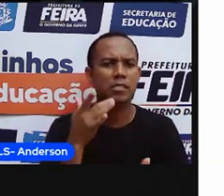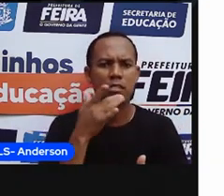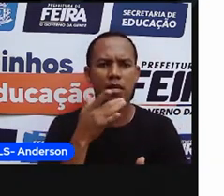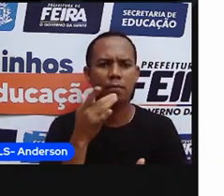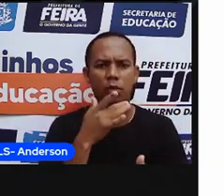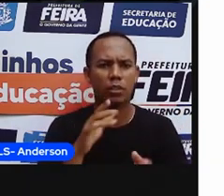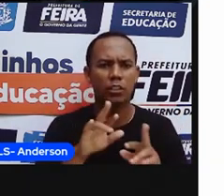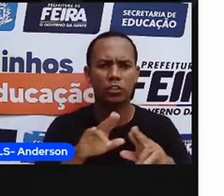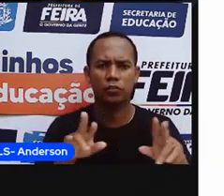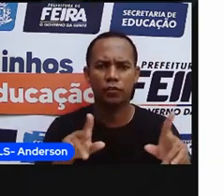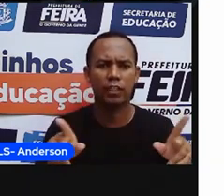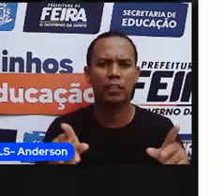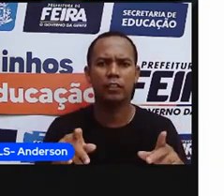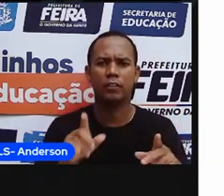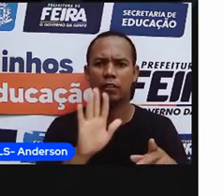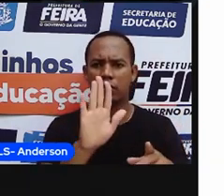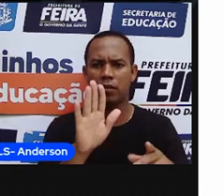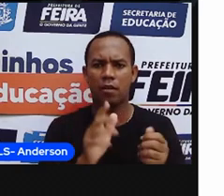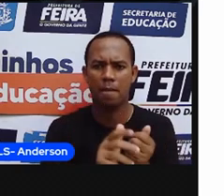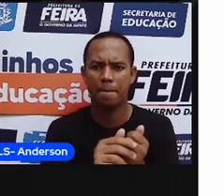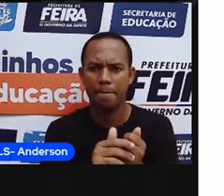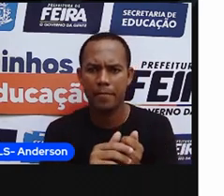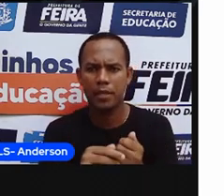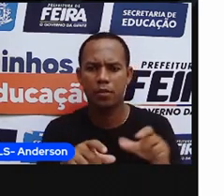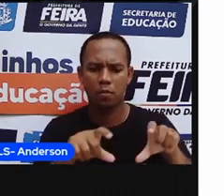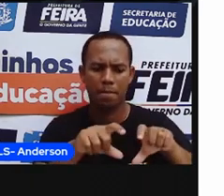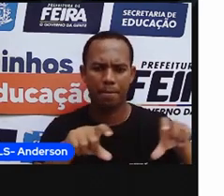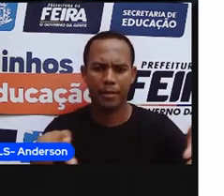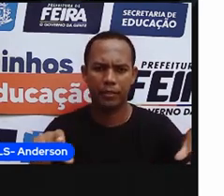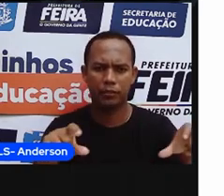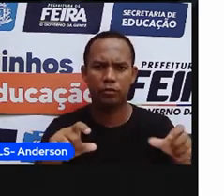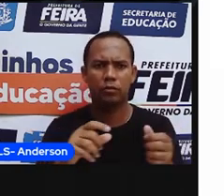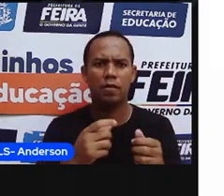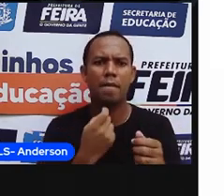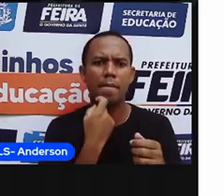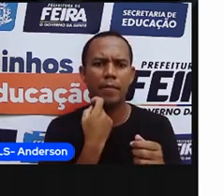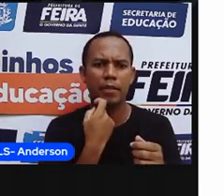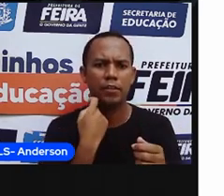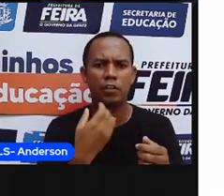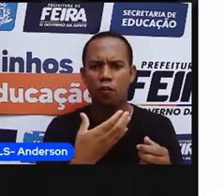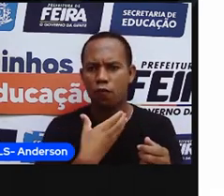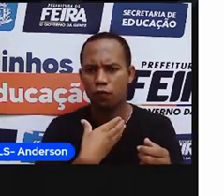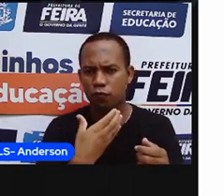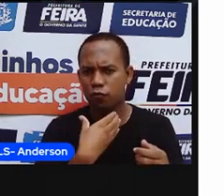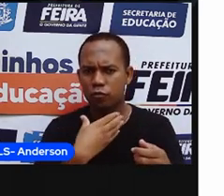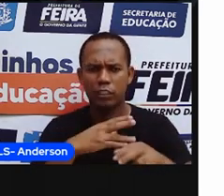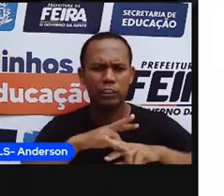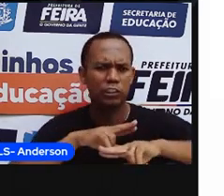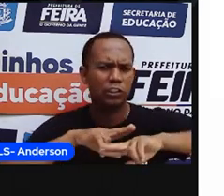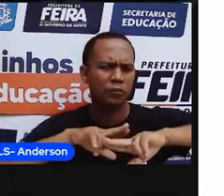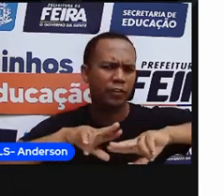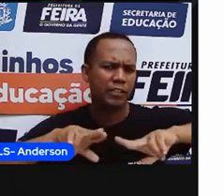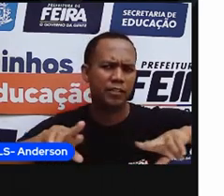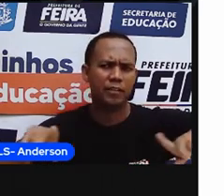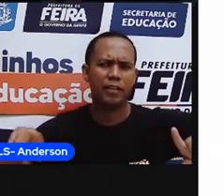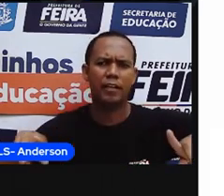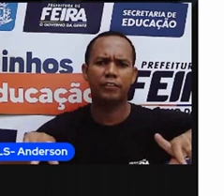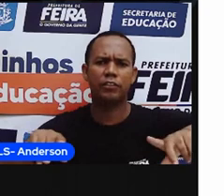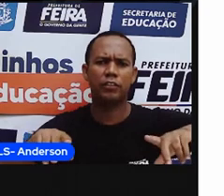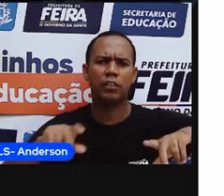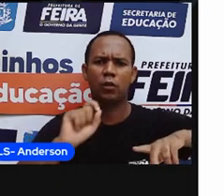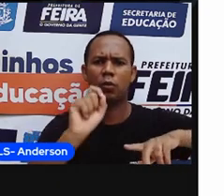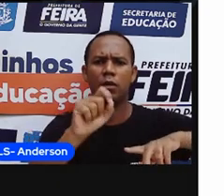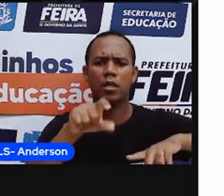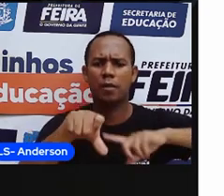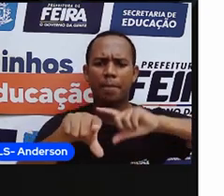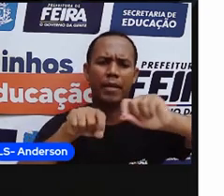comuns entre elas estão o milho, a mandioca, né, peixes, frutas, ou seja, aqueles retirados e